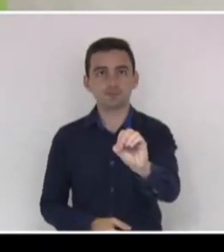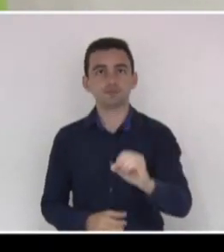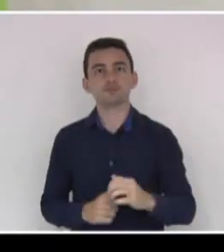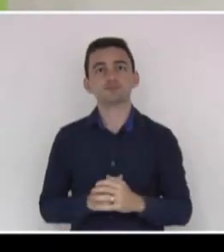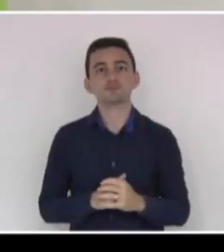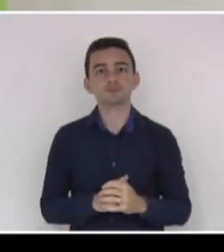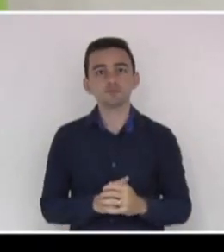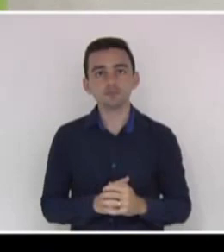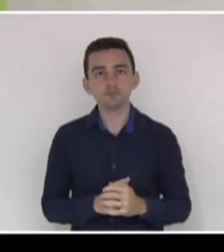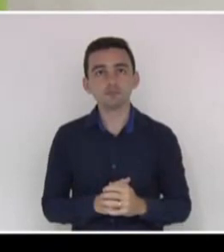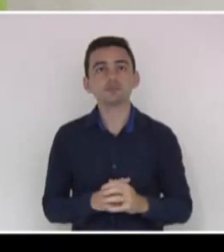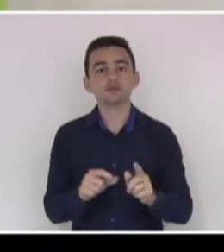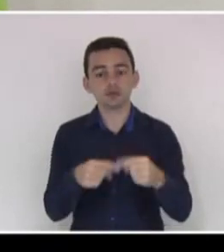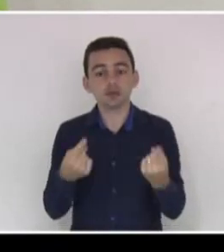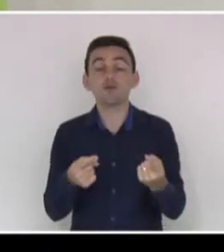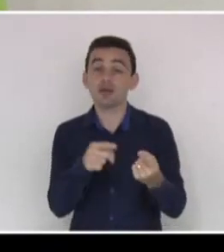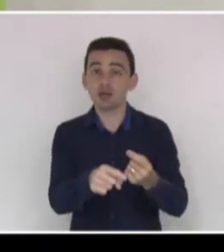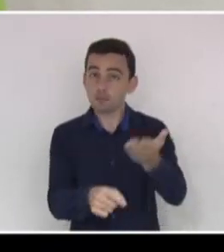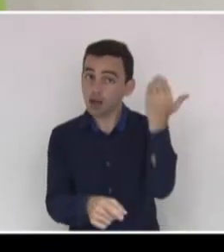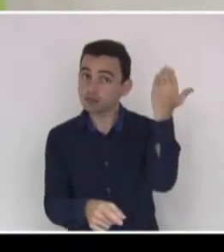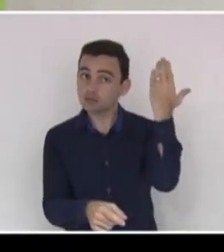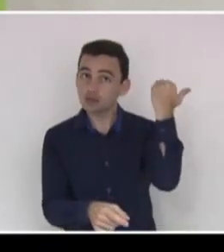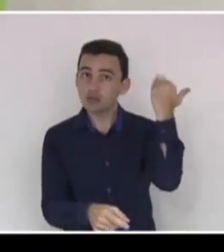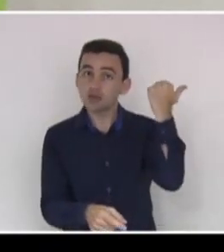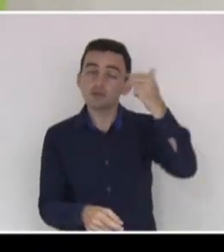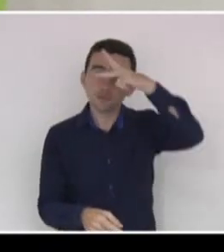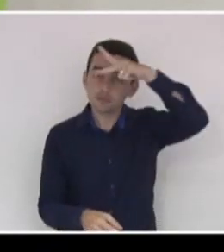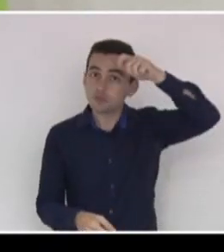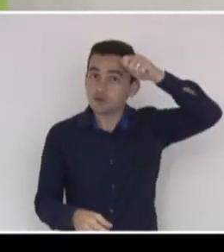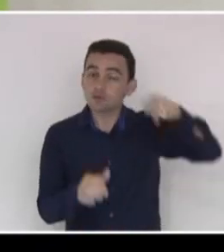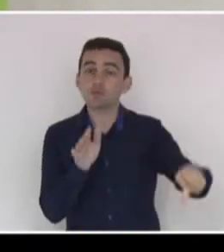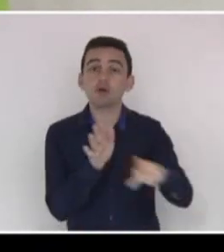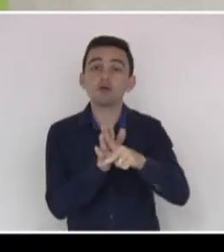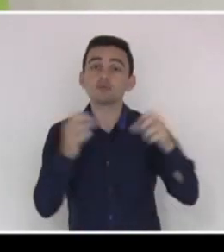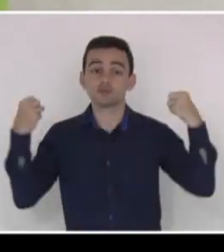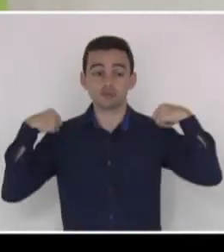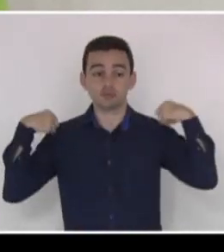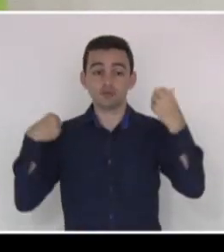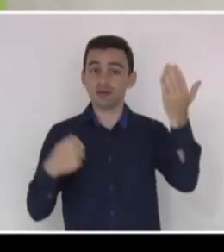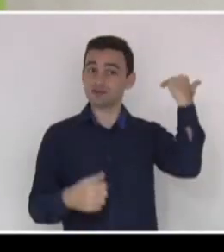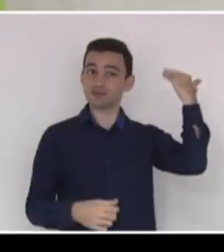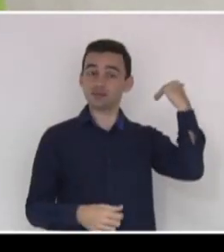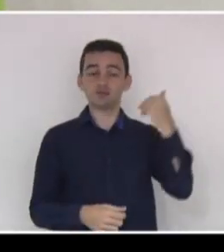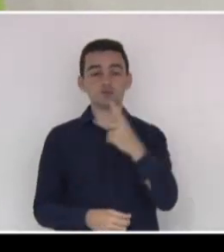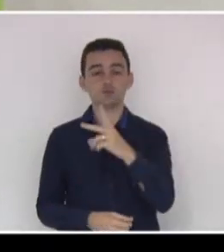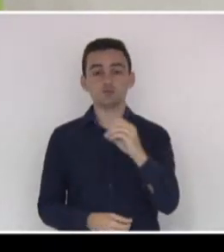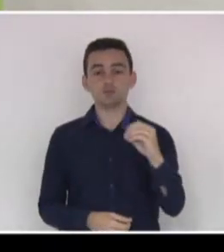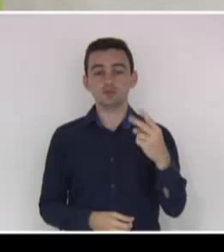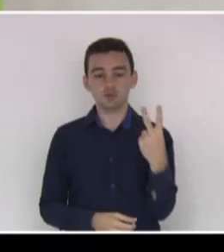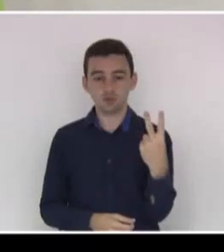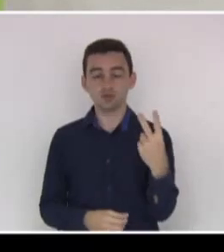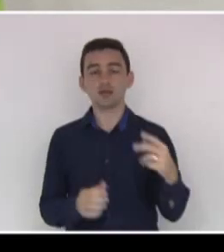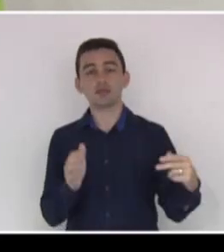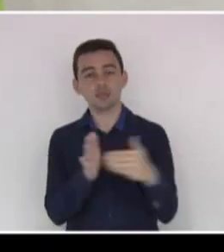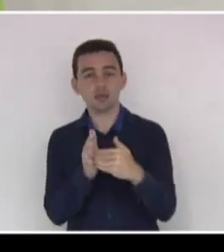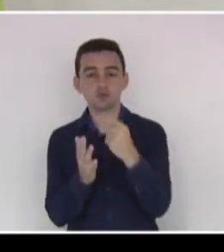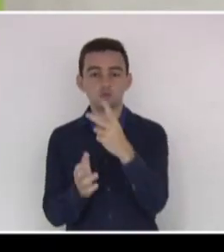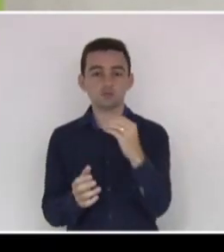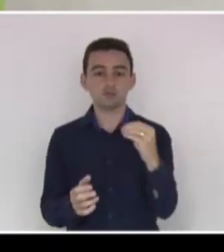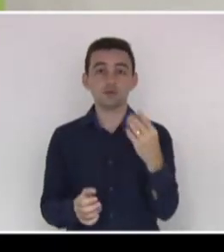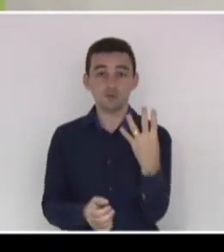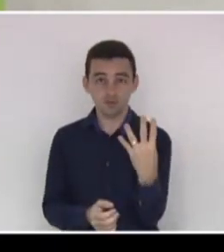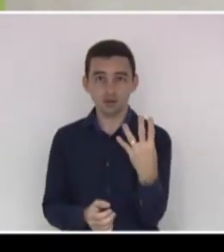Na época, ele era prefeito de Chapecó, 2002 a 2004, e foi quando ele teve a coragem